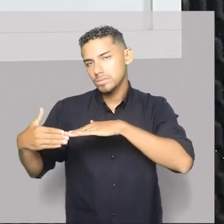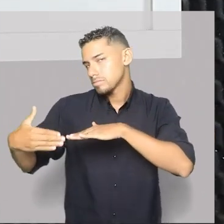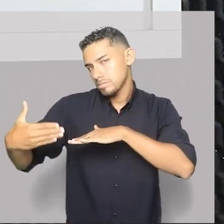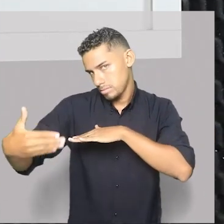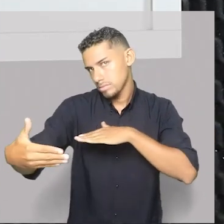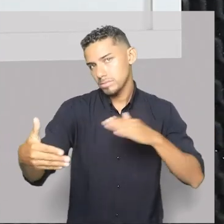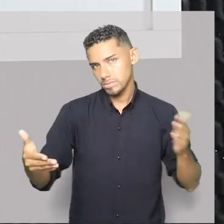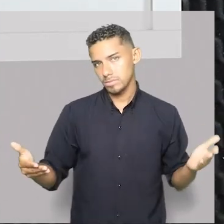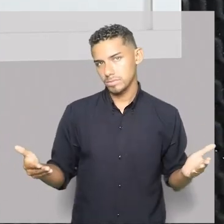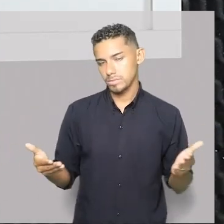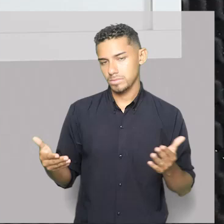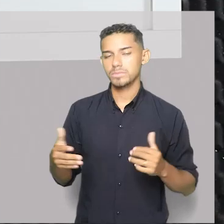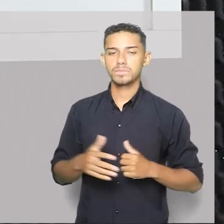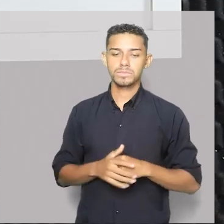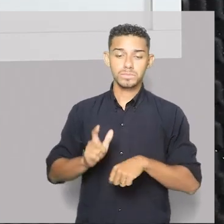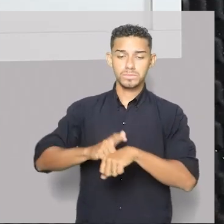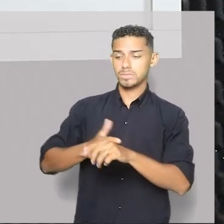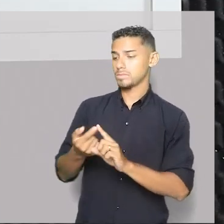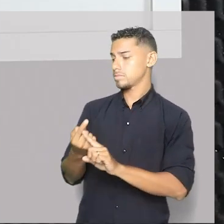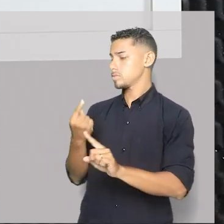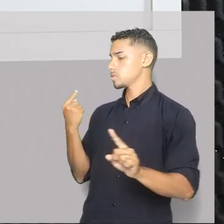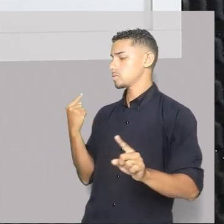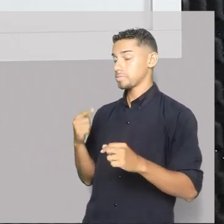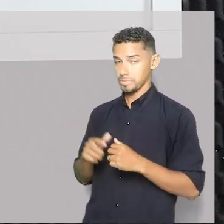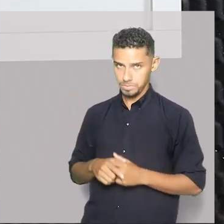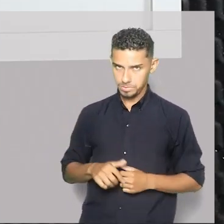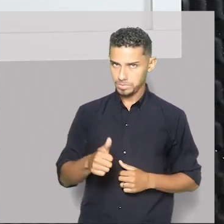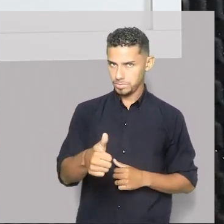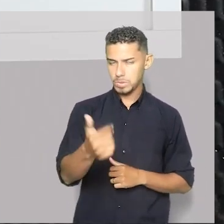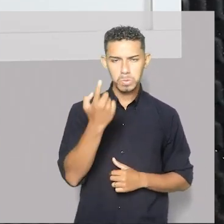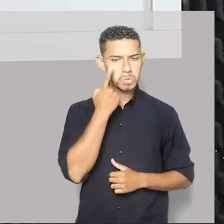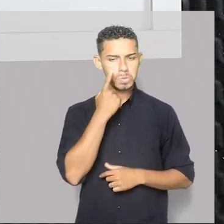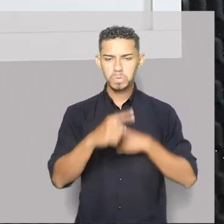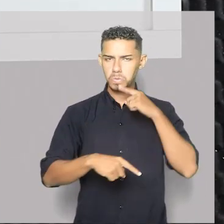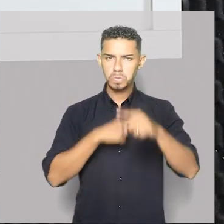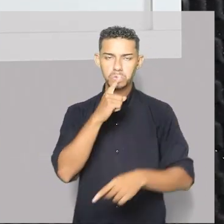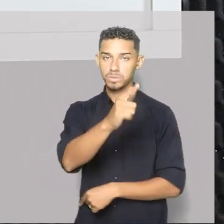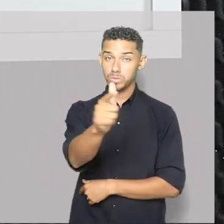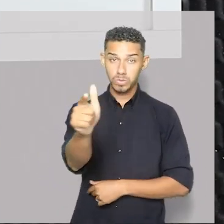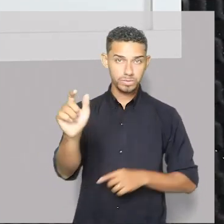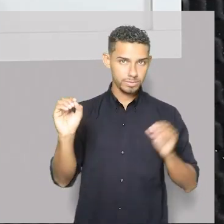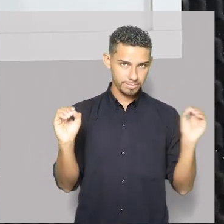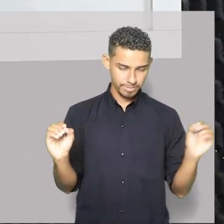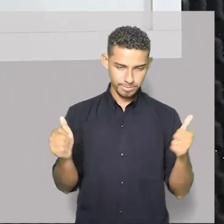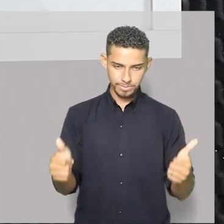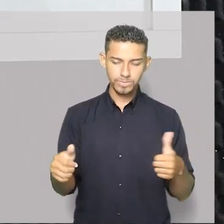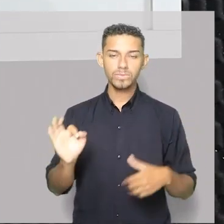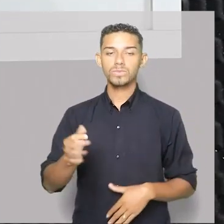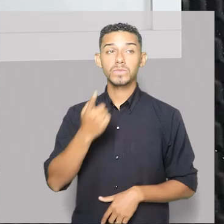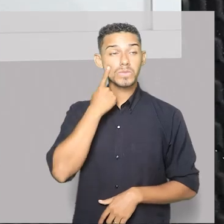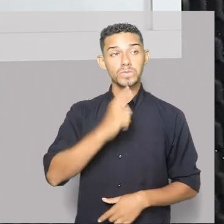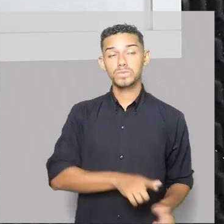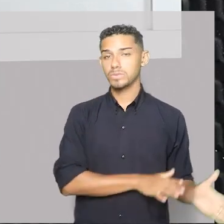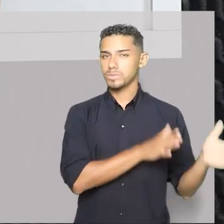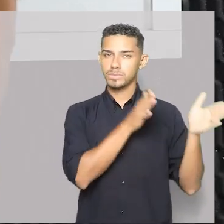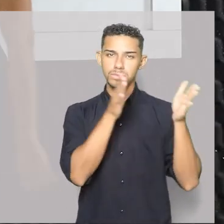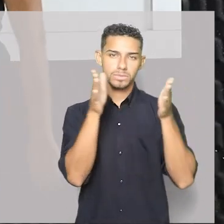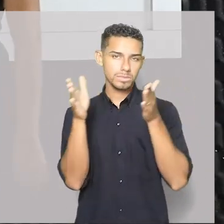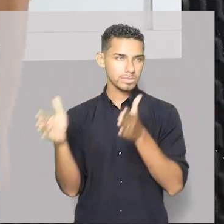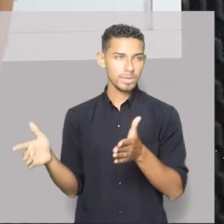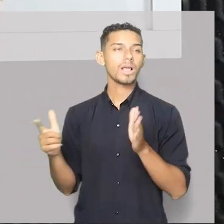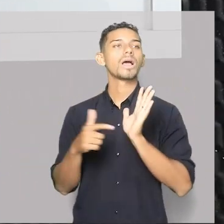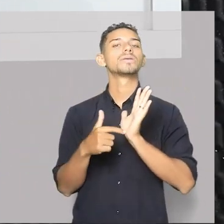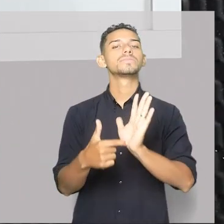linha, é quem surgiu mais recente, tá certo? Não tem muita dúvida quanto a isso. Eu vou, então, vir para cá com vocês